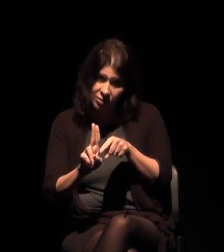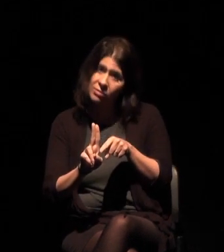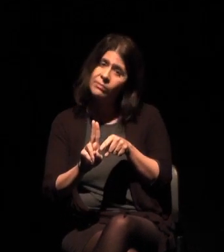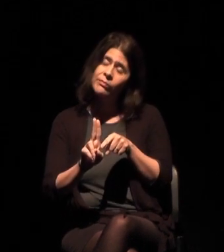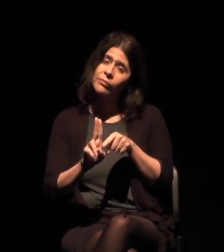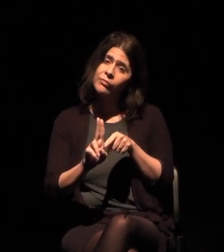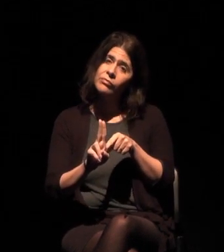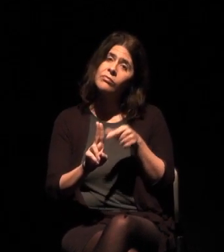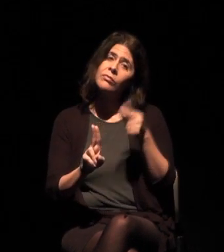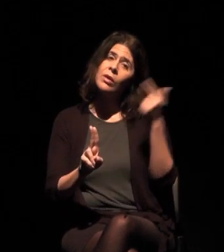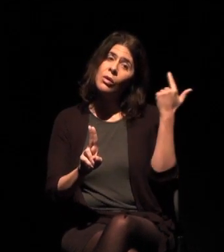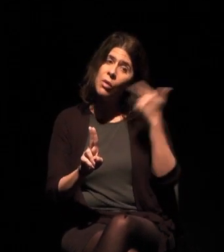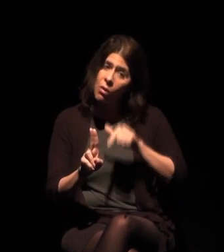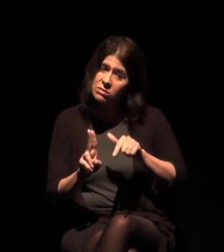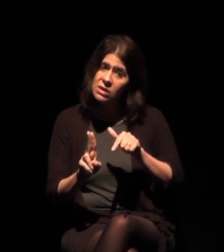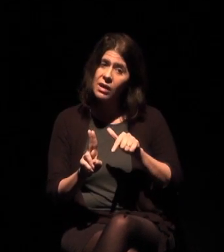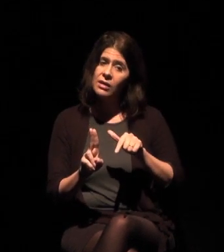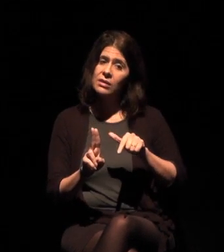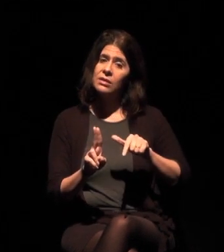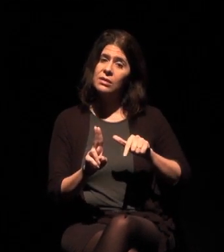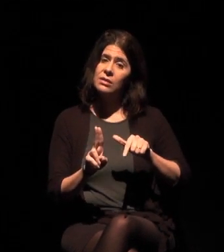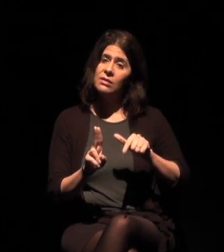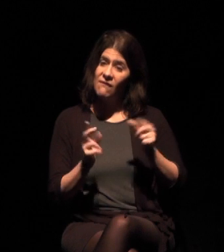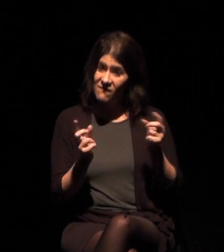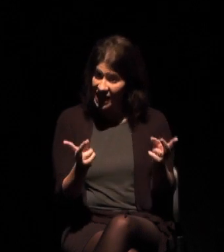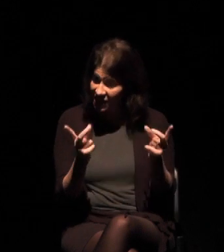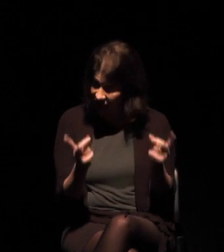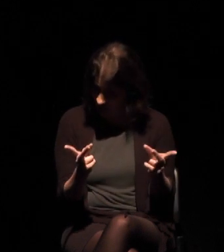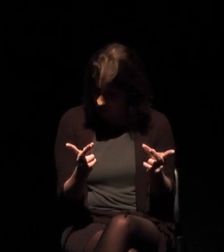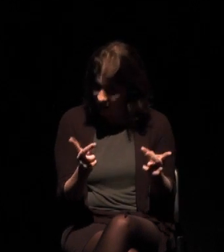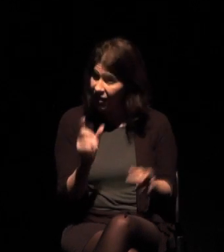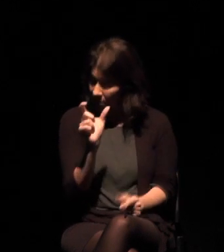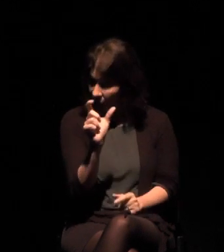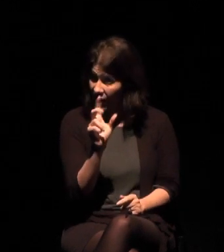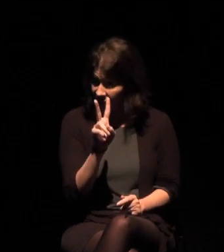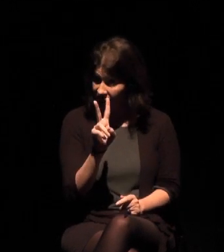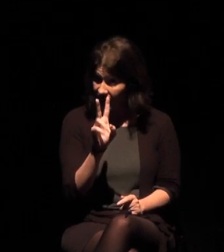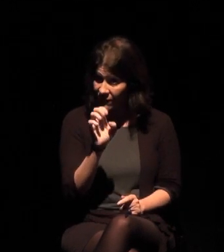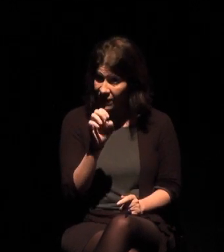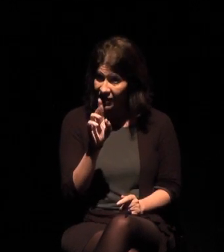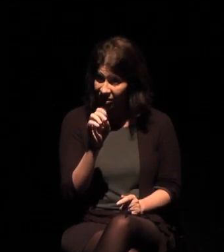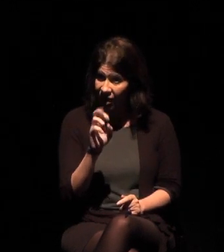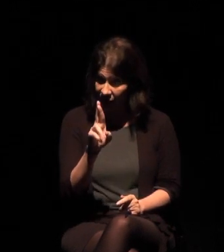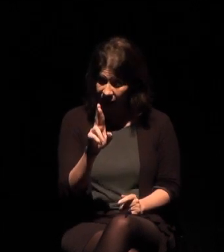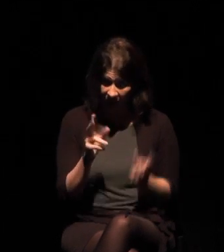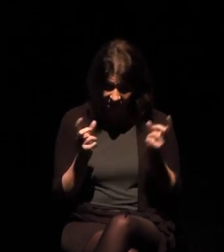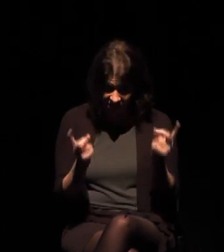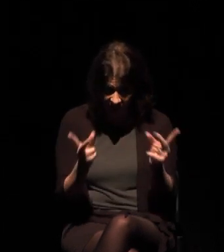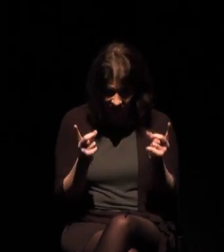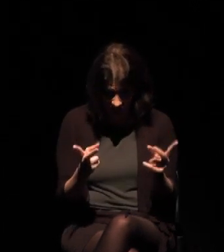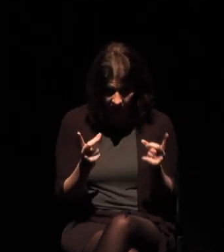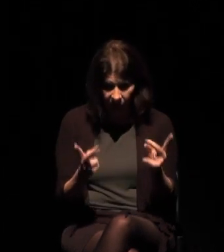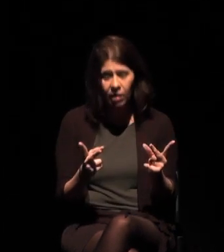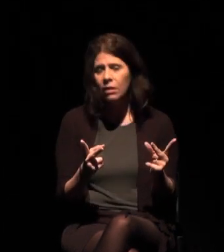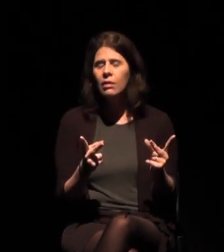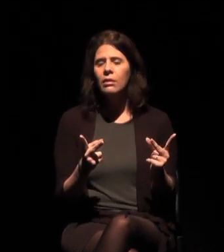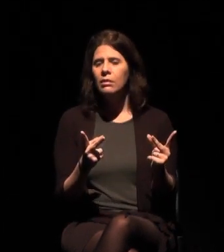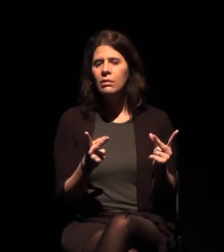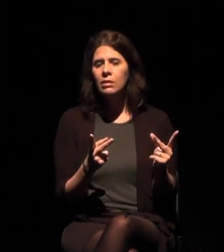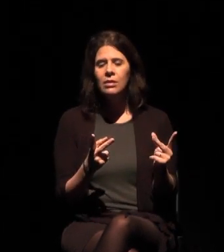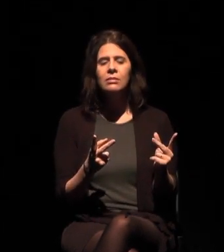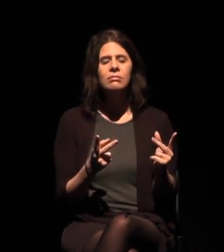vender o termo ia vender novos recursos tecnológicos